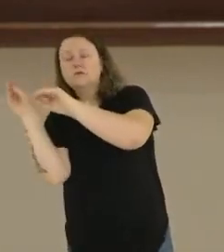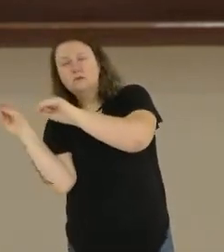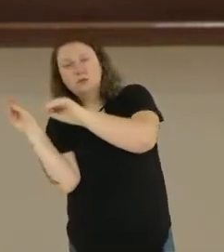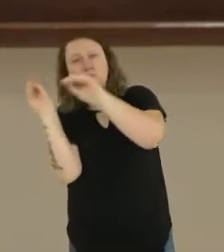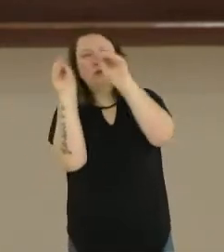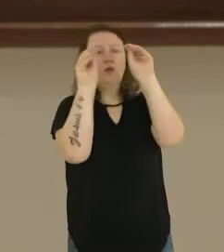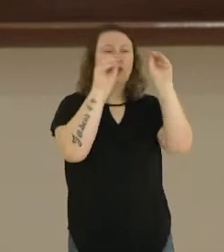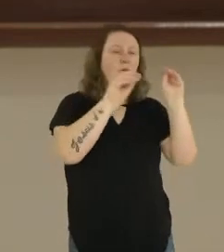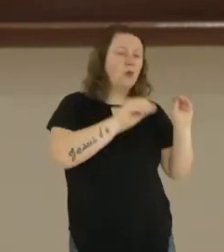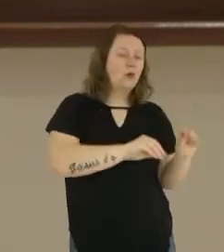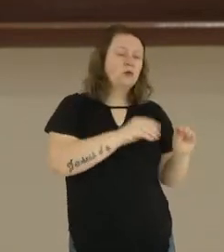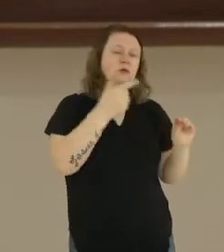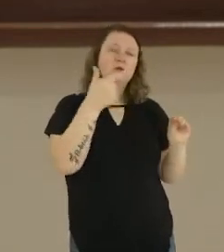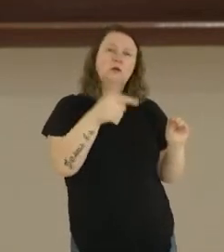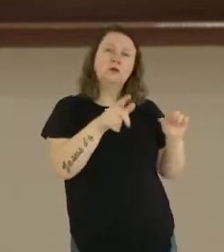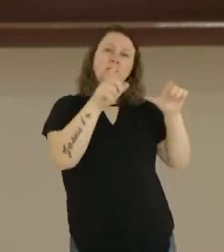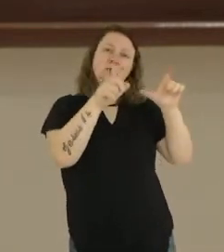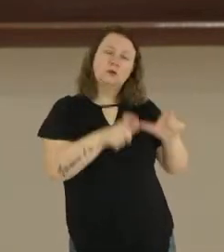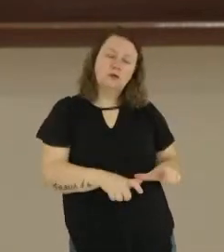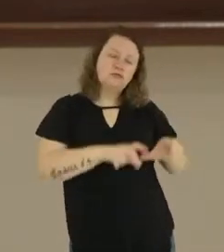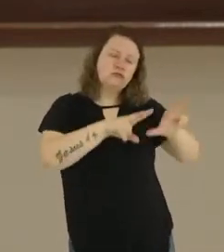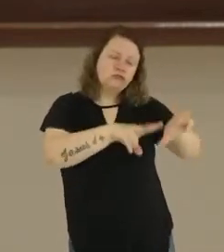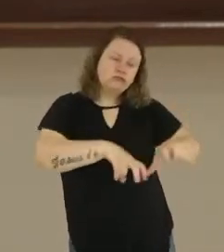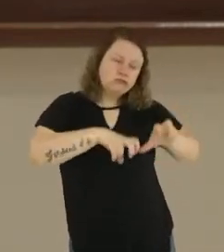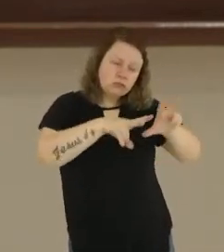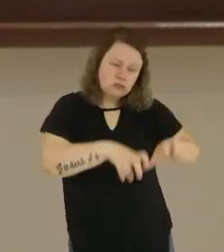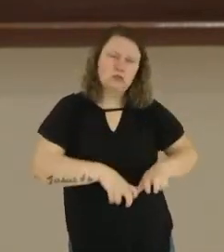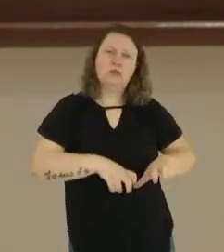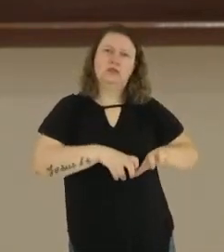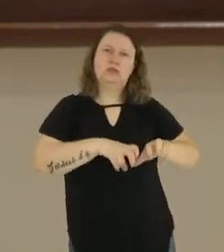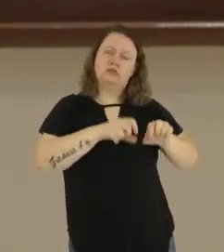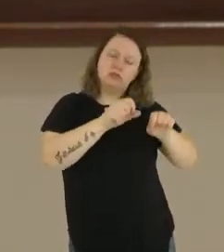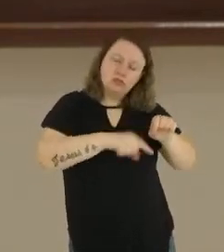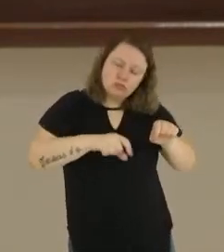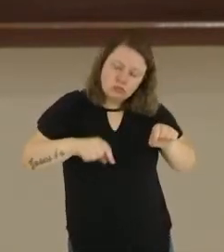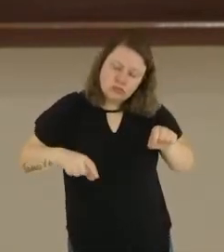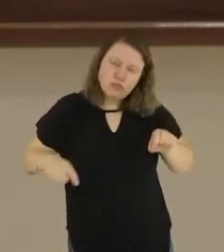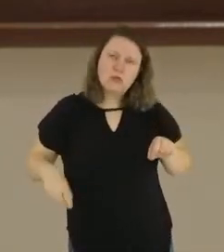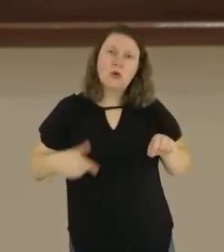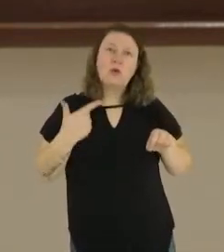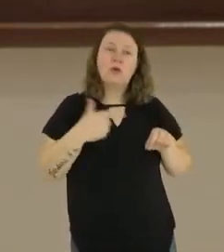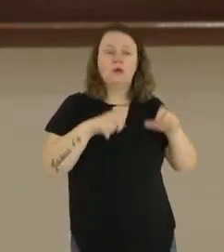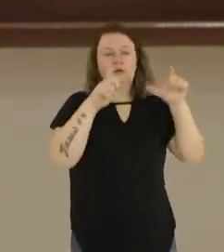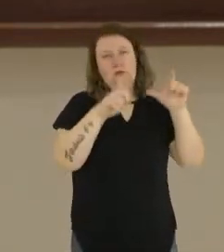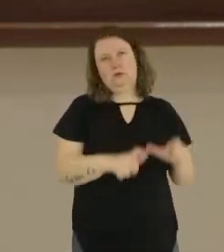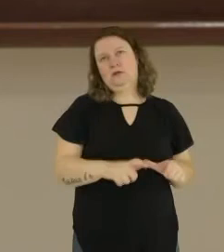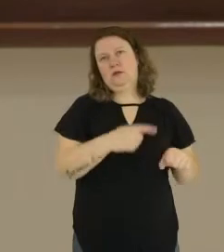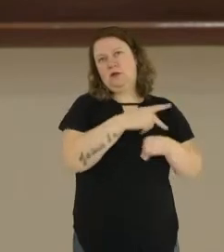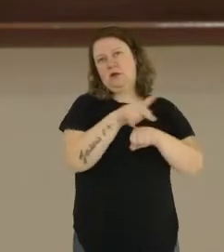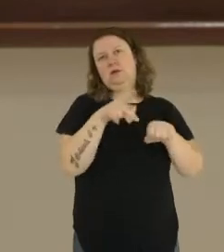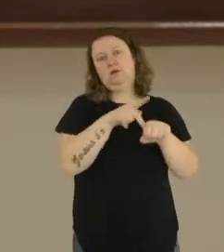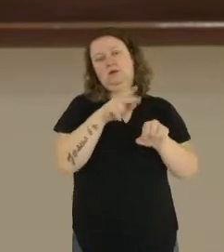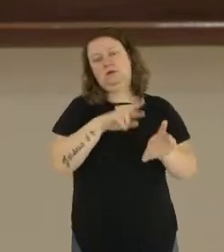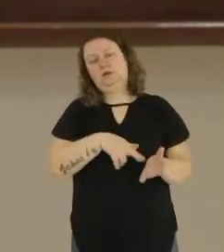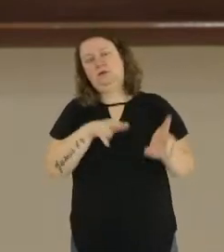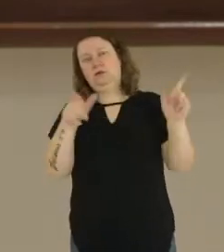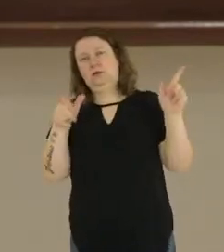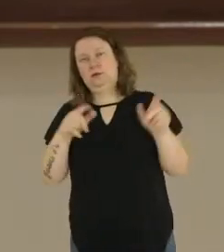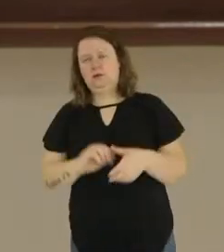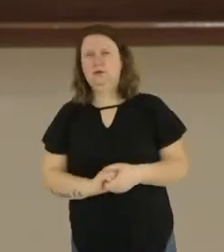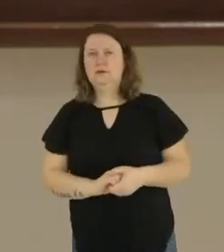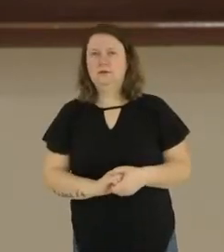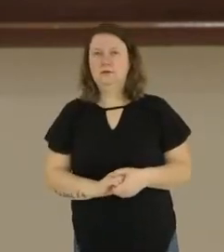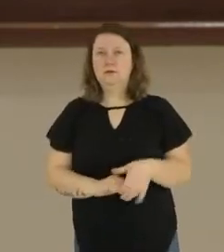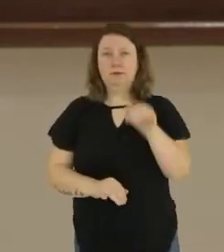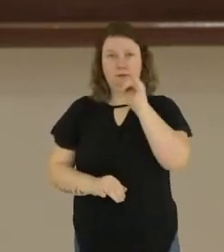vão povoar, cultivar e explorar uma terra estrangeira. No caso aqui do